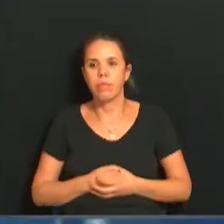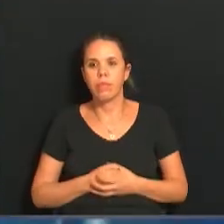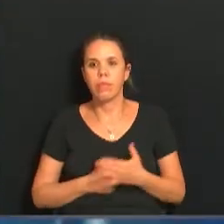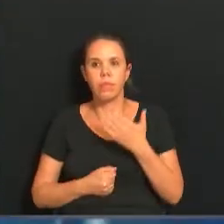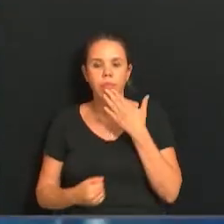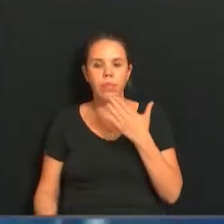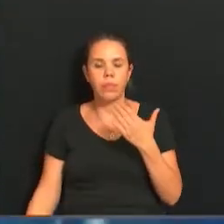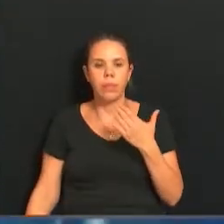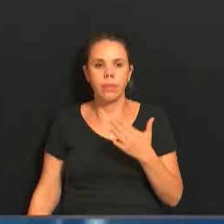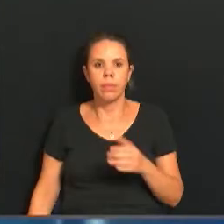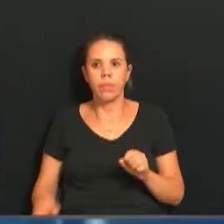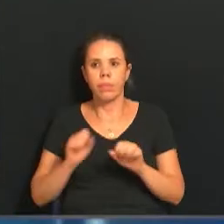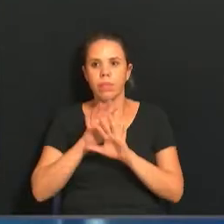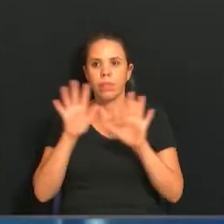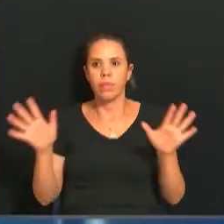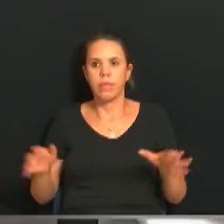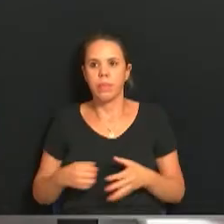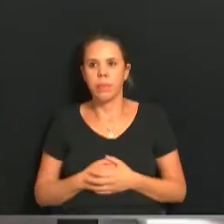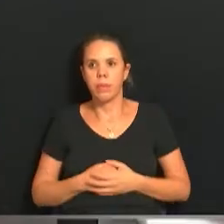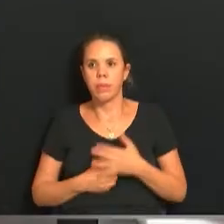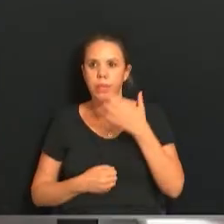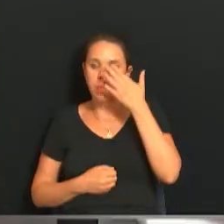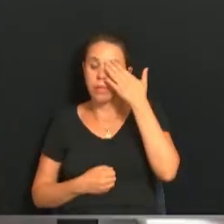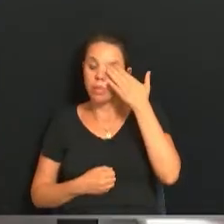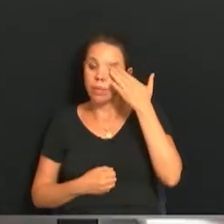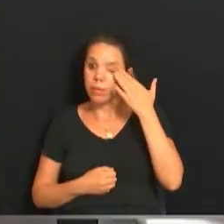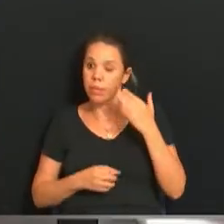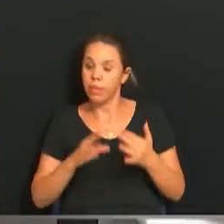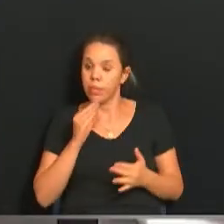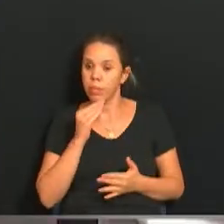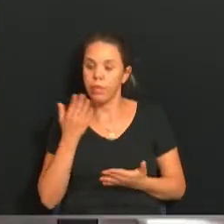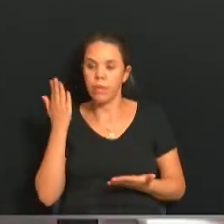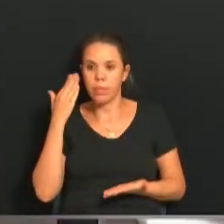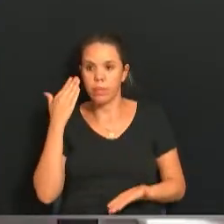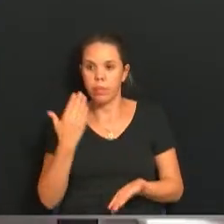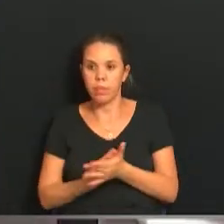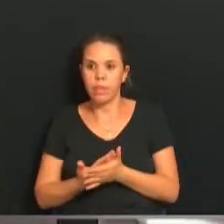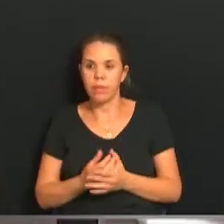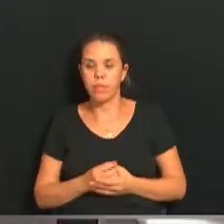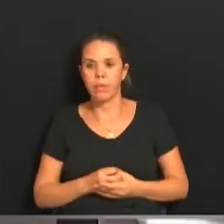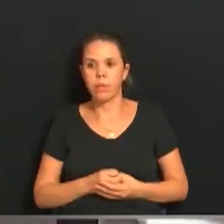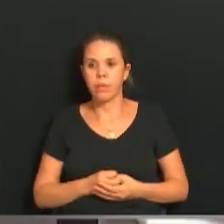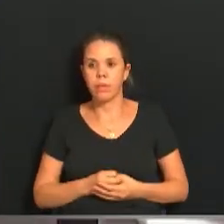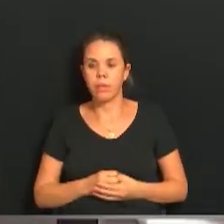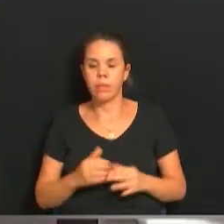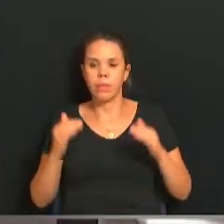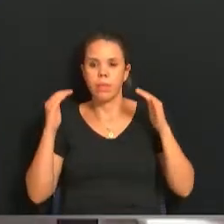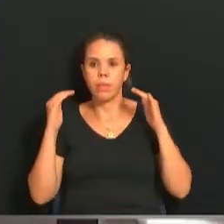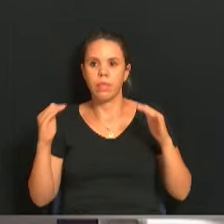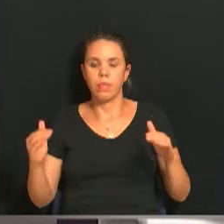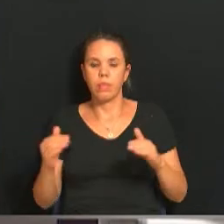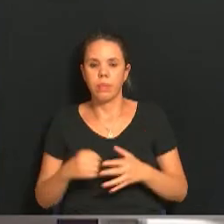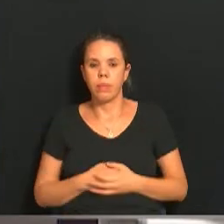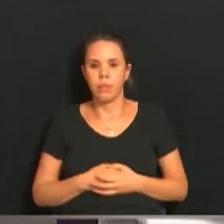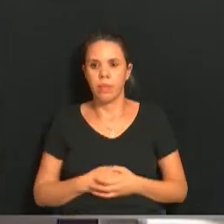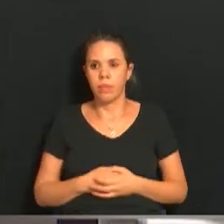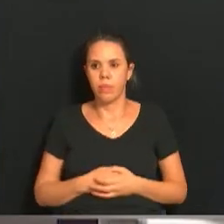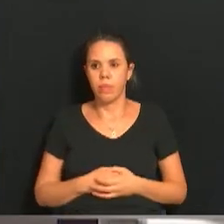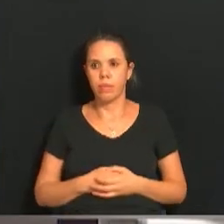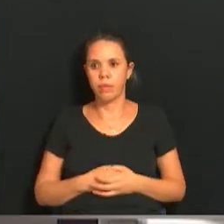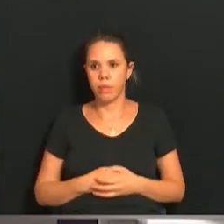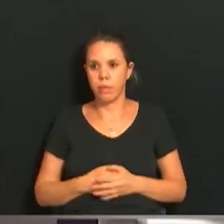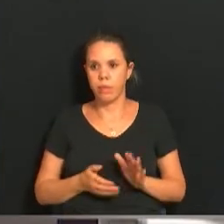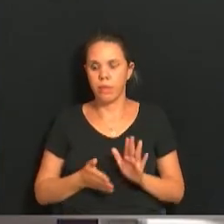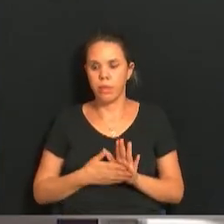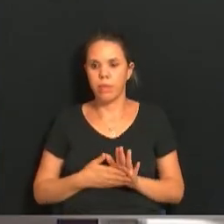por transparência. Bom, diante do silêncio, eu acredito que nós tenhamos cumprido aquilo que foi a proposta